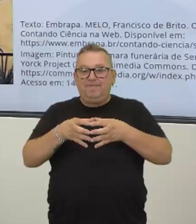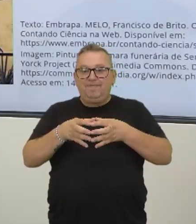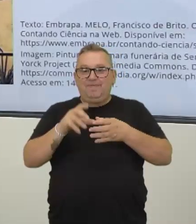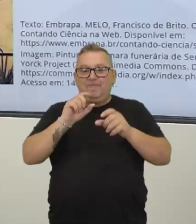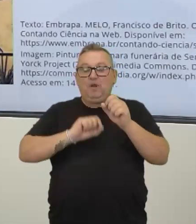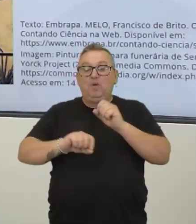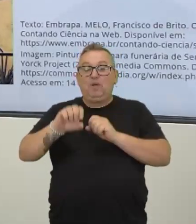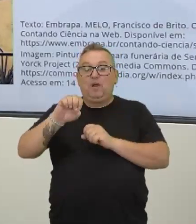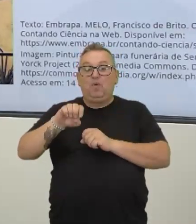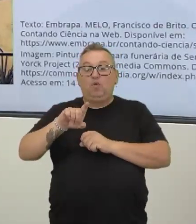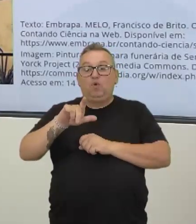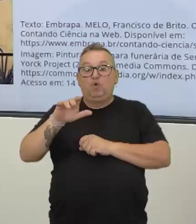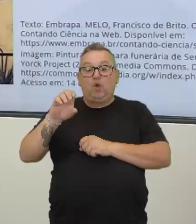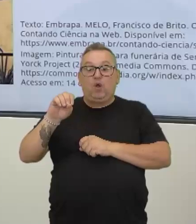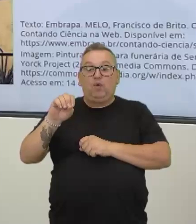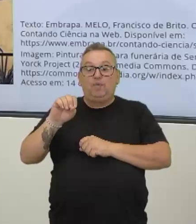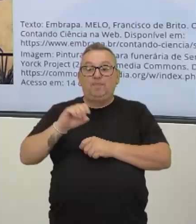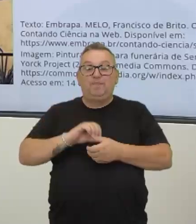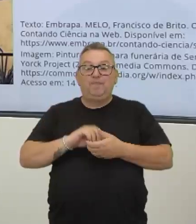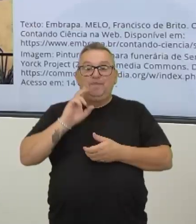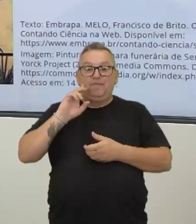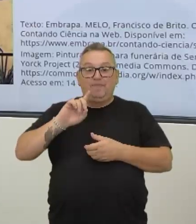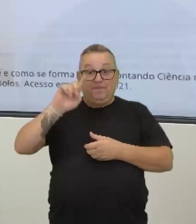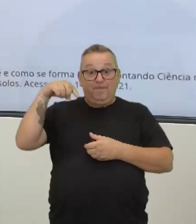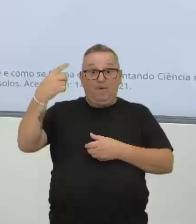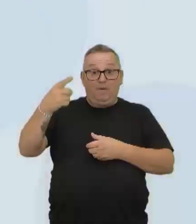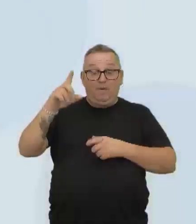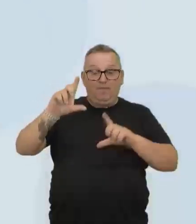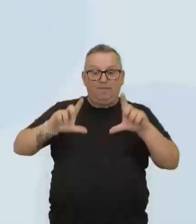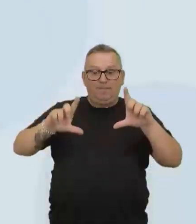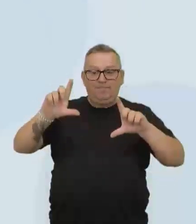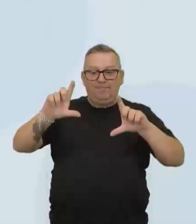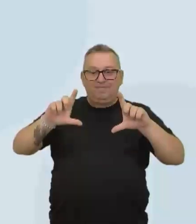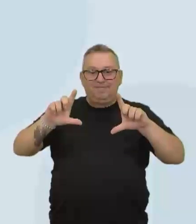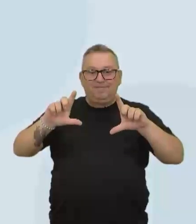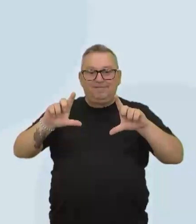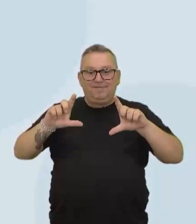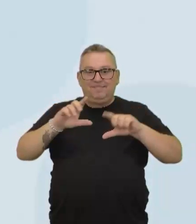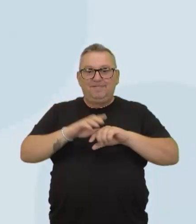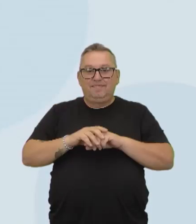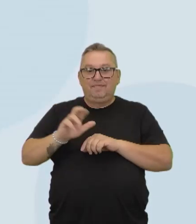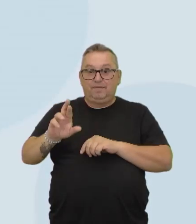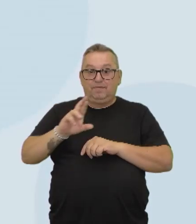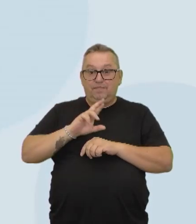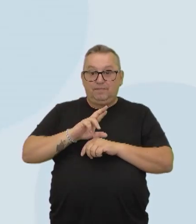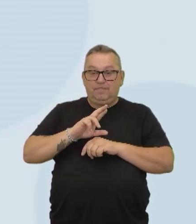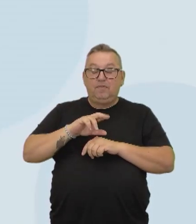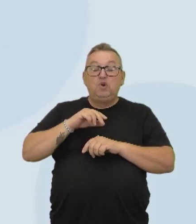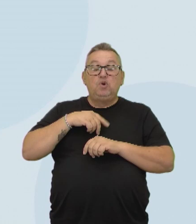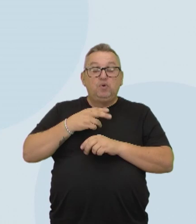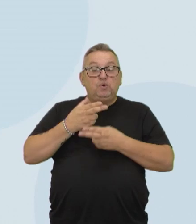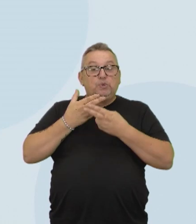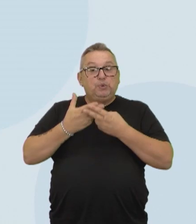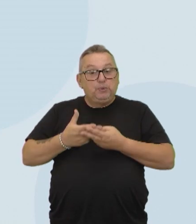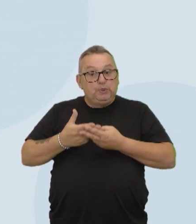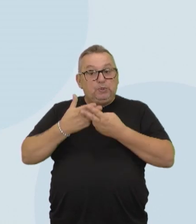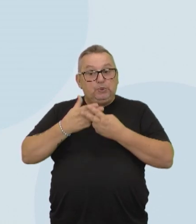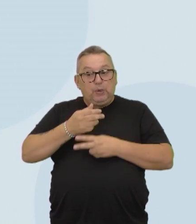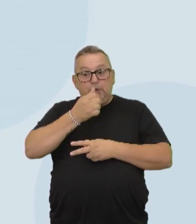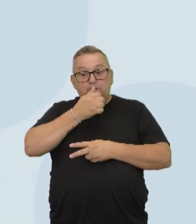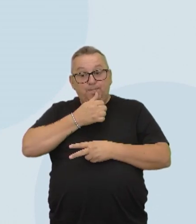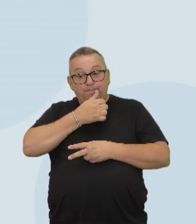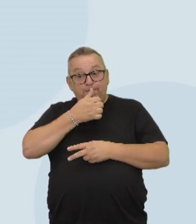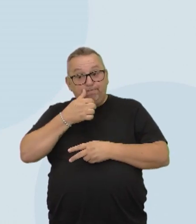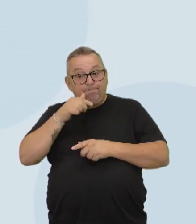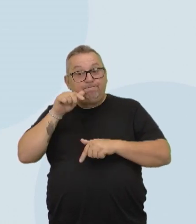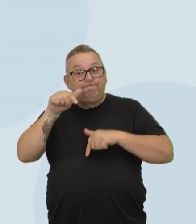o que é o solo? Então, vamos lá ver na próxima tela. Tá lá, ó. O solo é o resultado de um paciente trabalho da